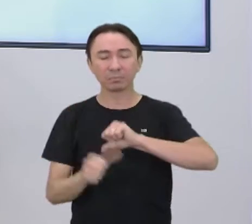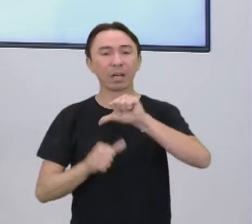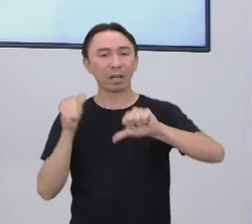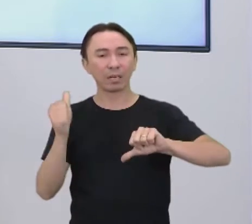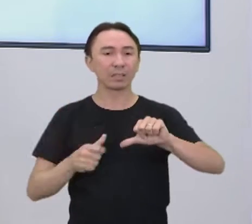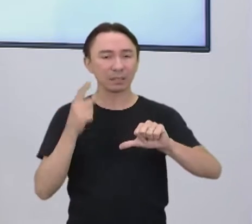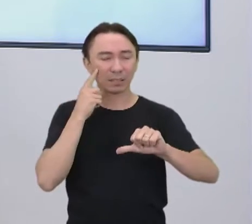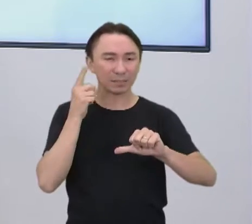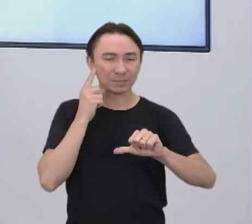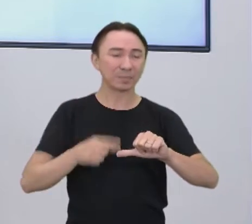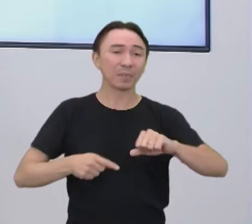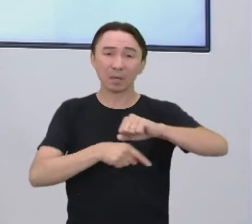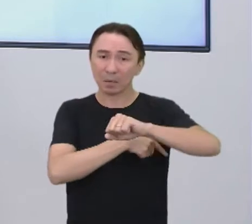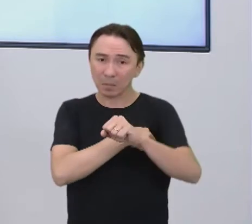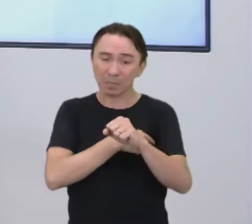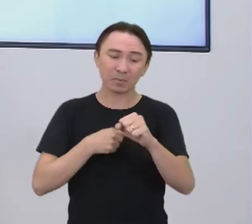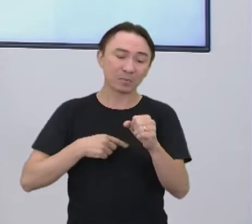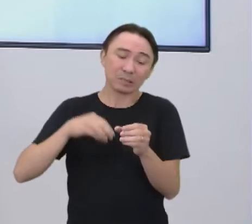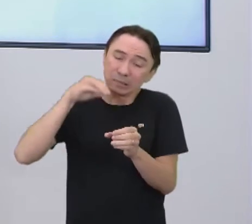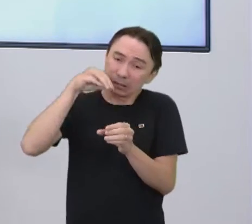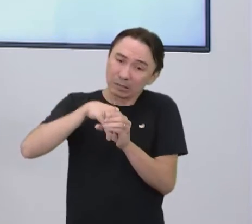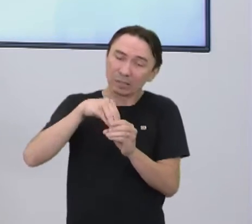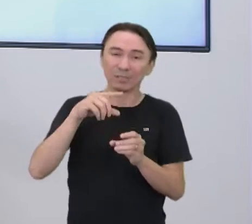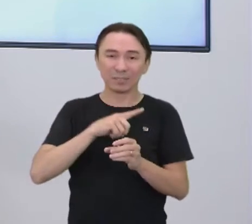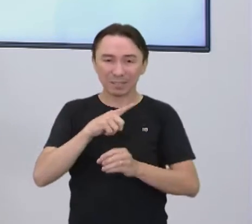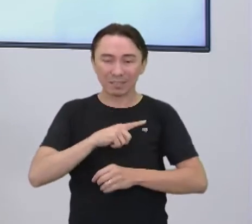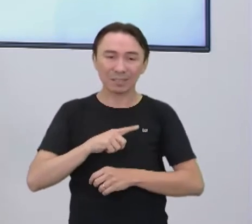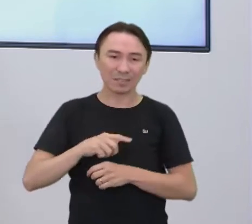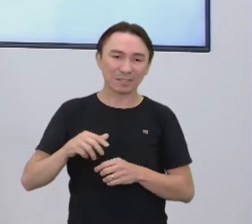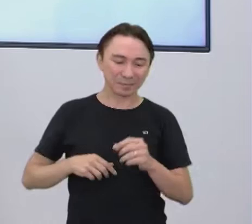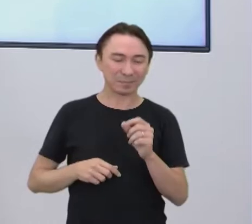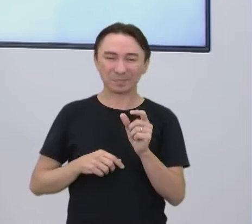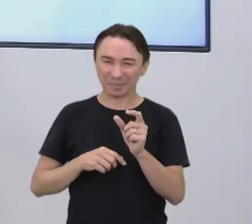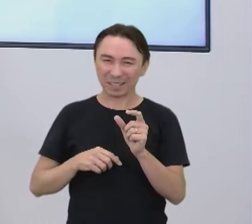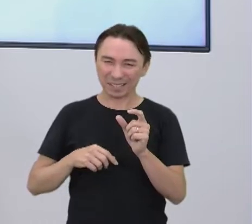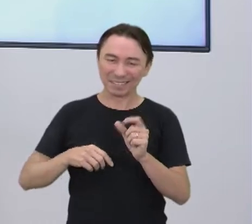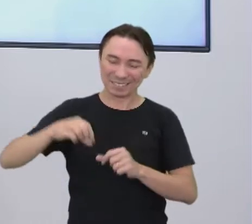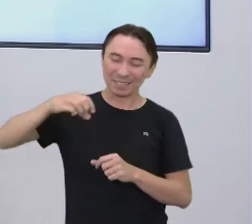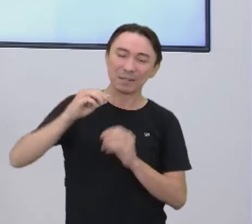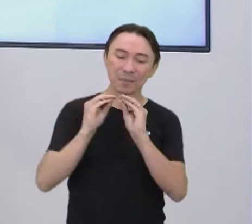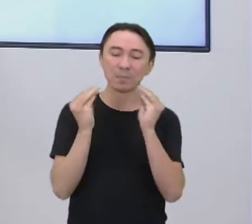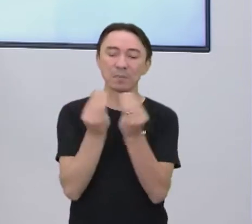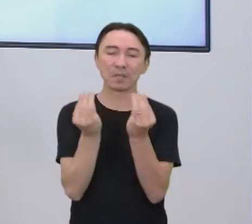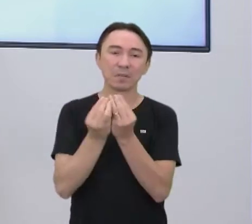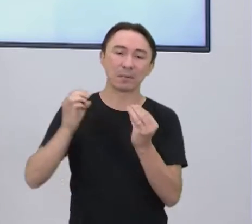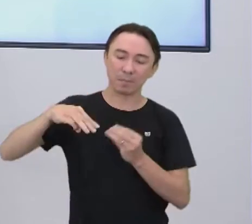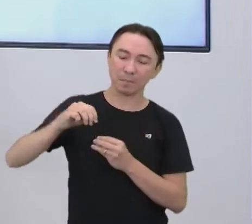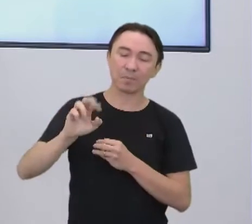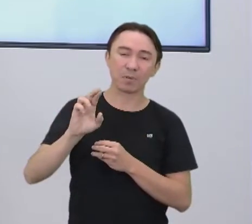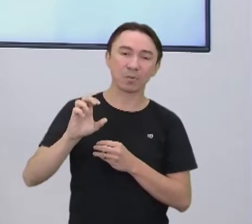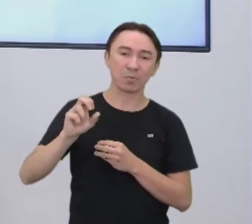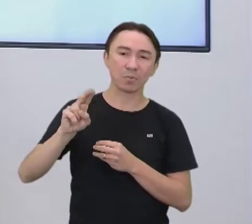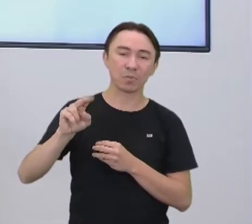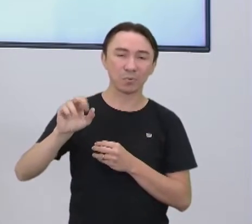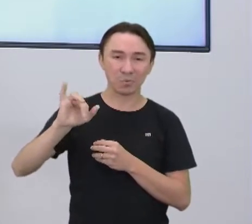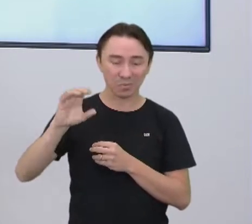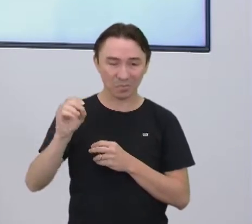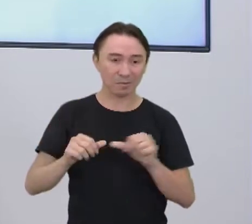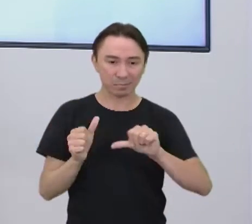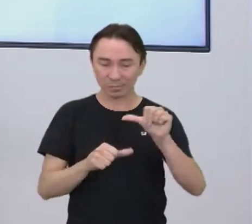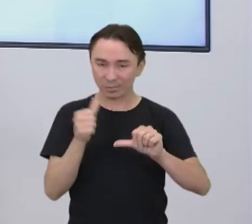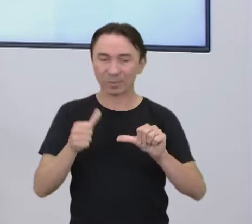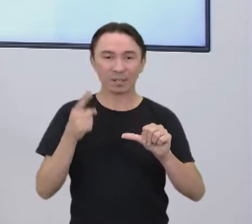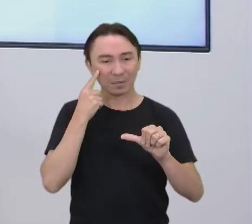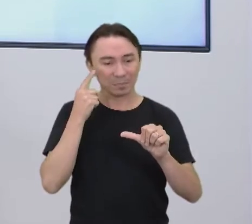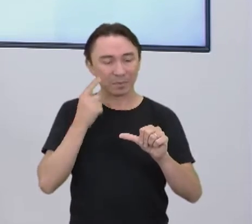e a gente começou a utilizar o termômetro digital, né? E outro fato que talvez fique aí para uma curiosidade,